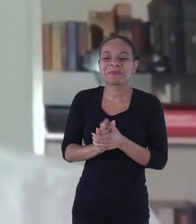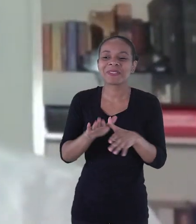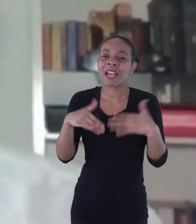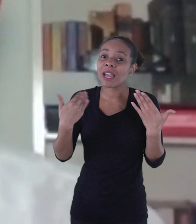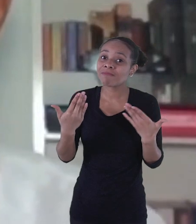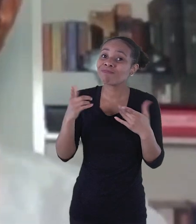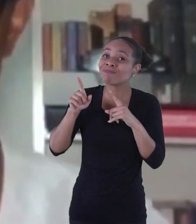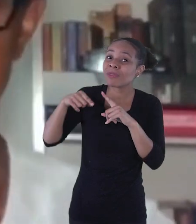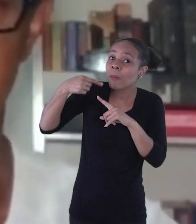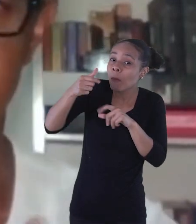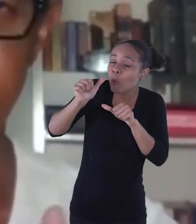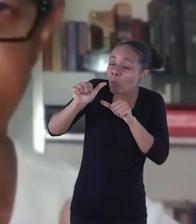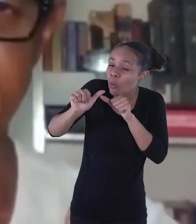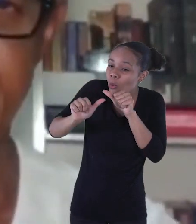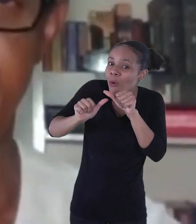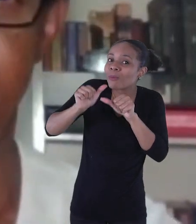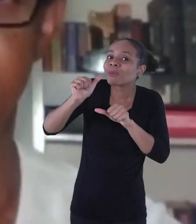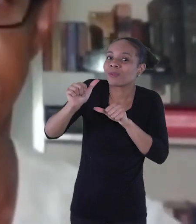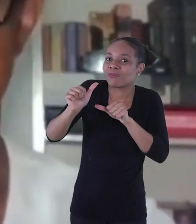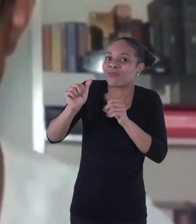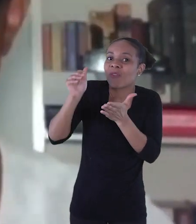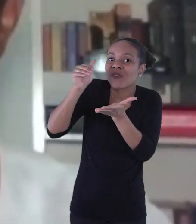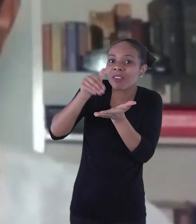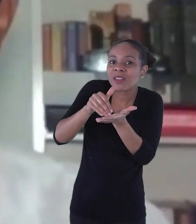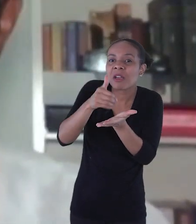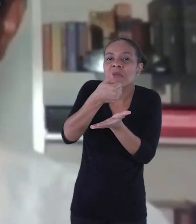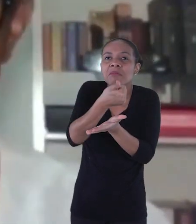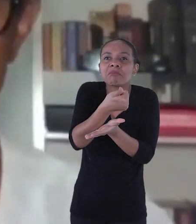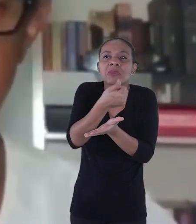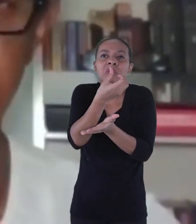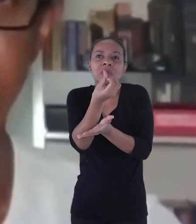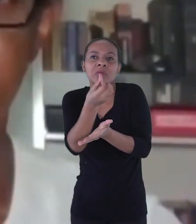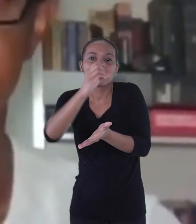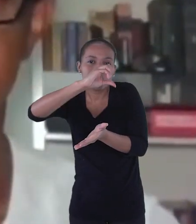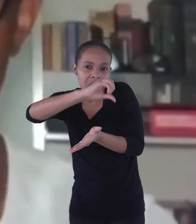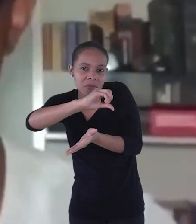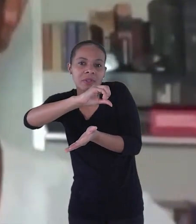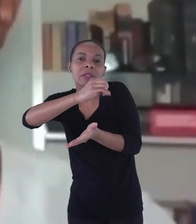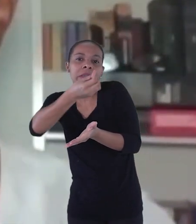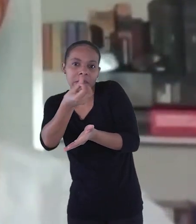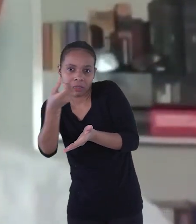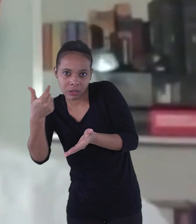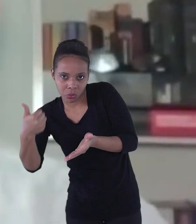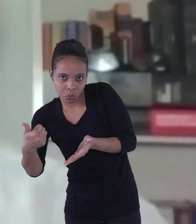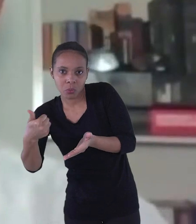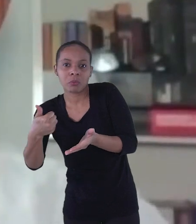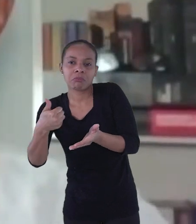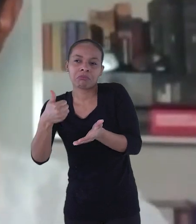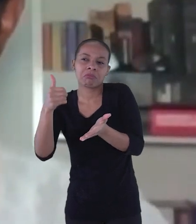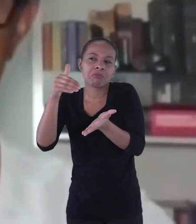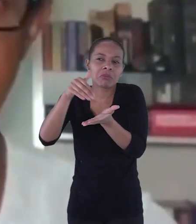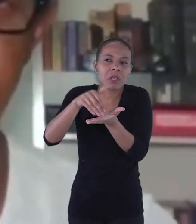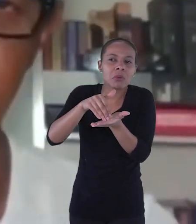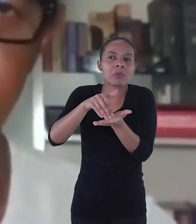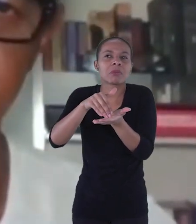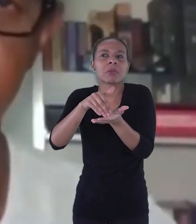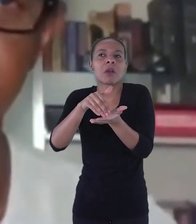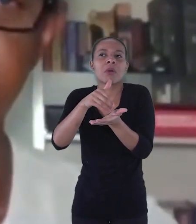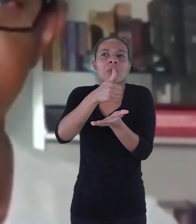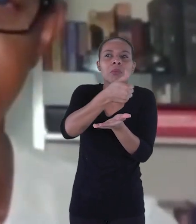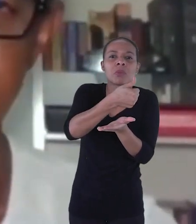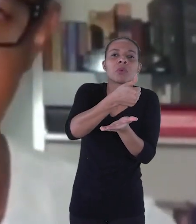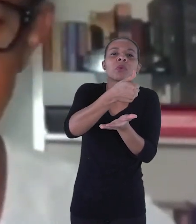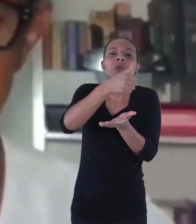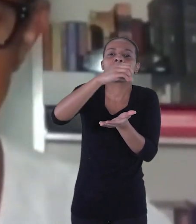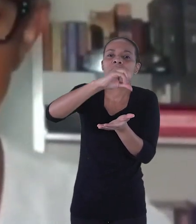mudar um pouco a partir do final de 61 para 62, se agravou em 63, mas a Carolina